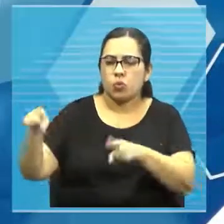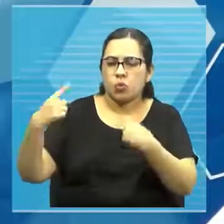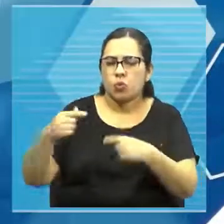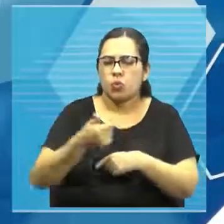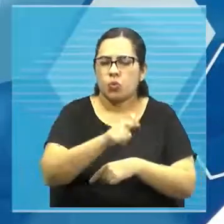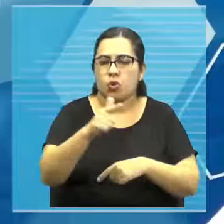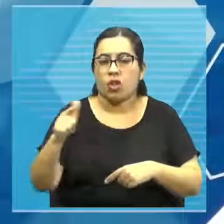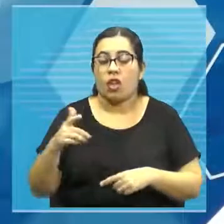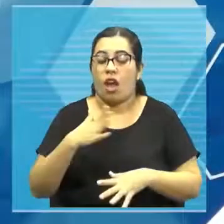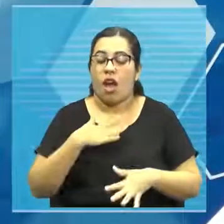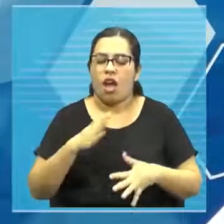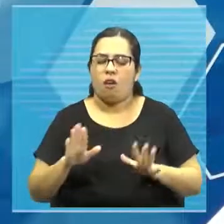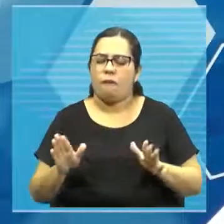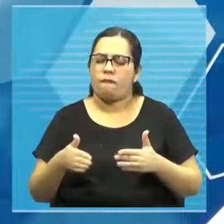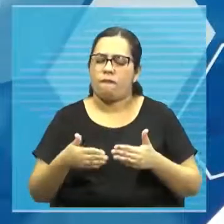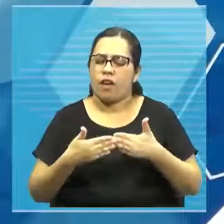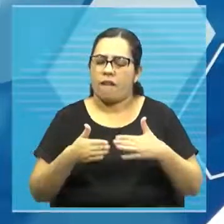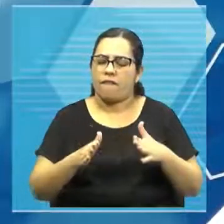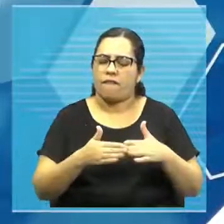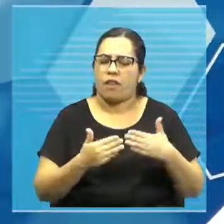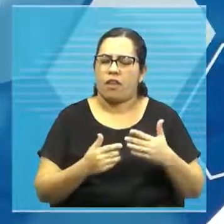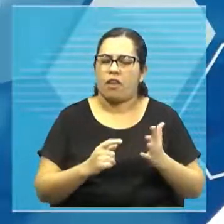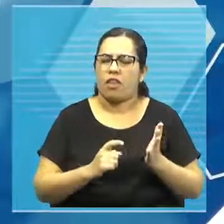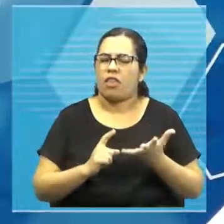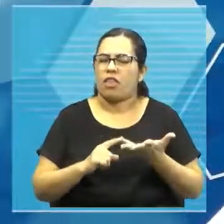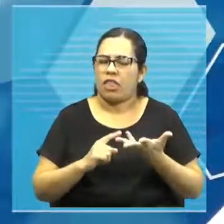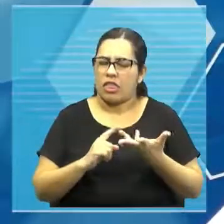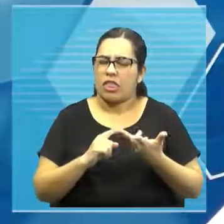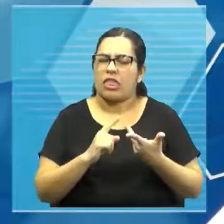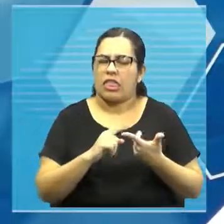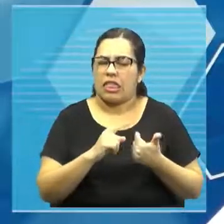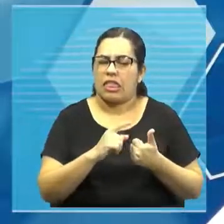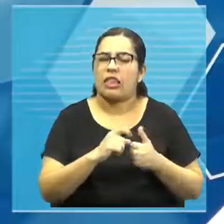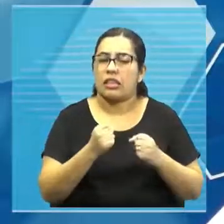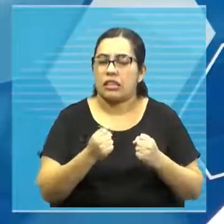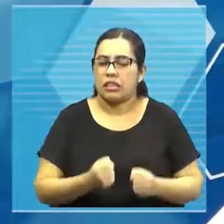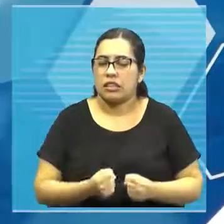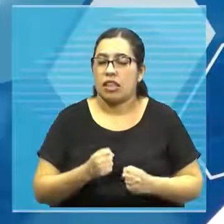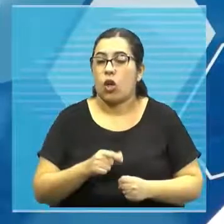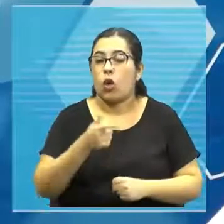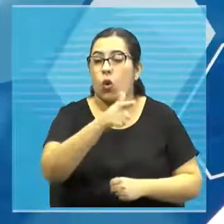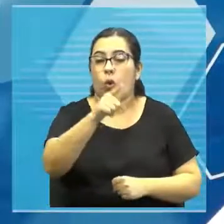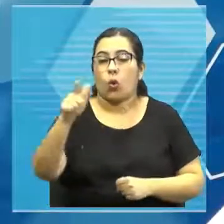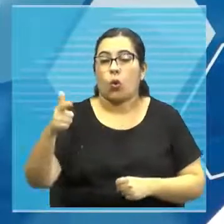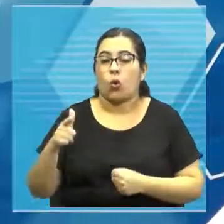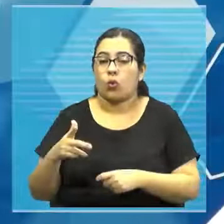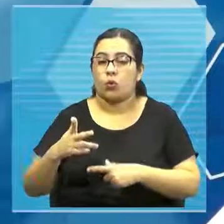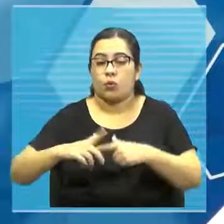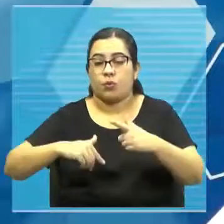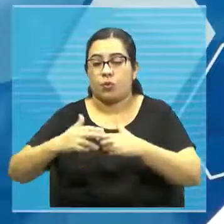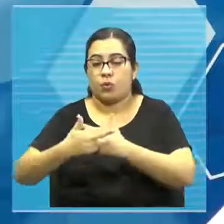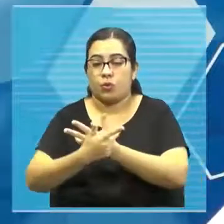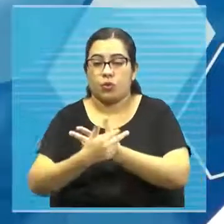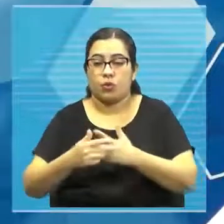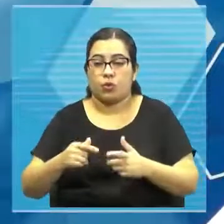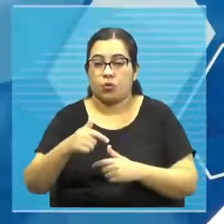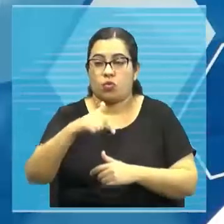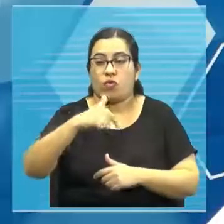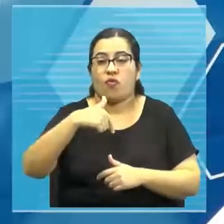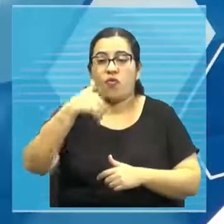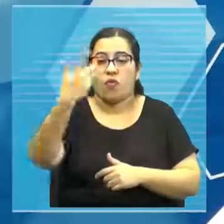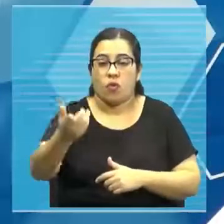ao comércio internacional impedindo que produtos estrangeiros entrem internamente